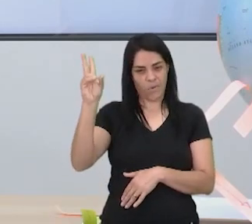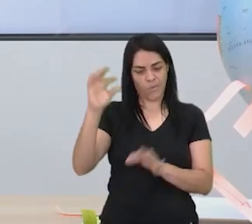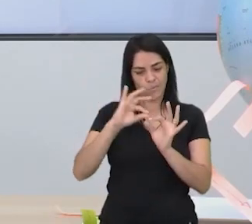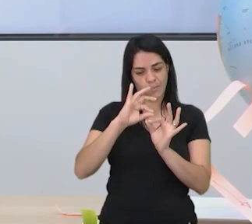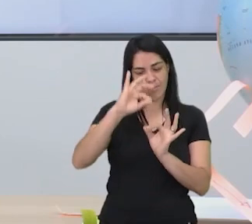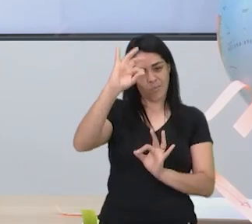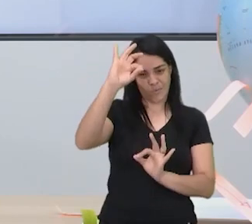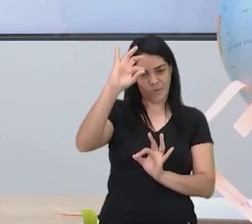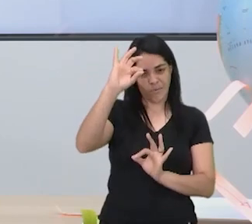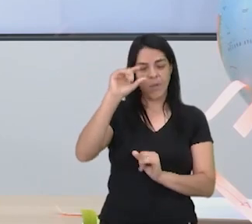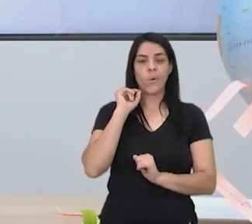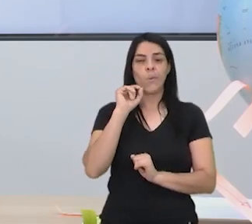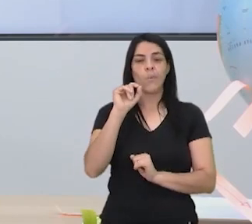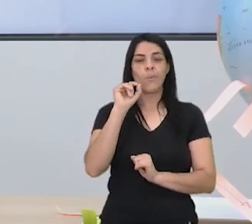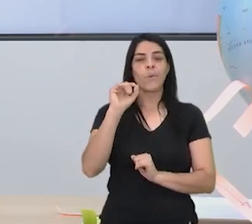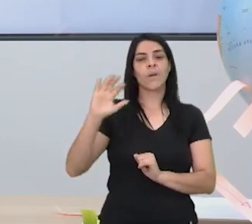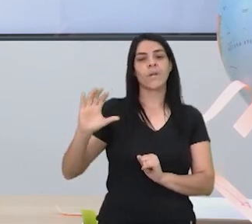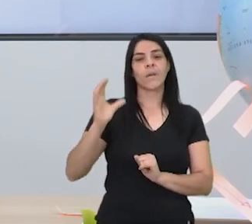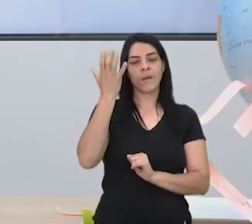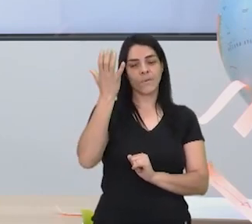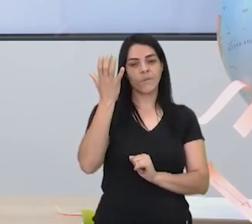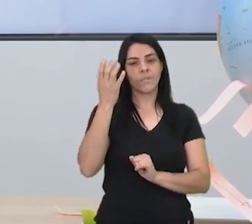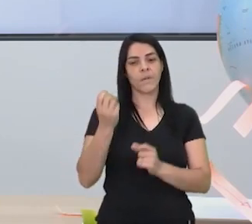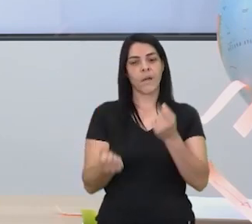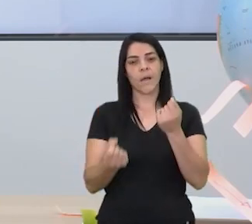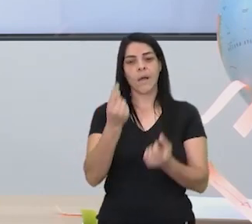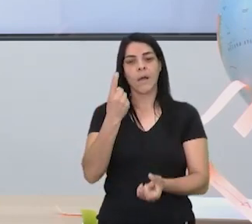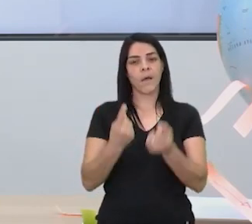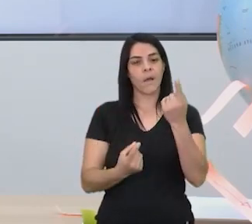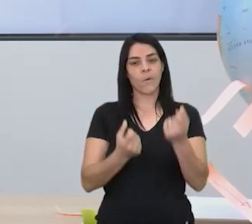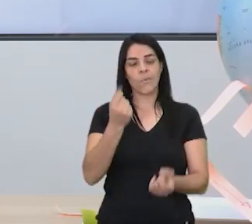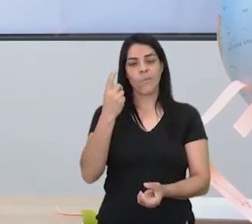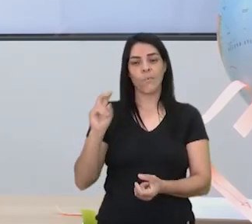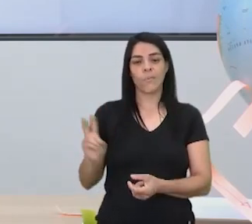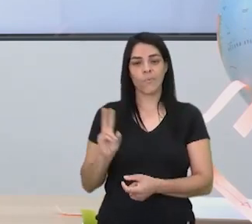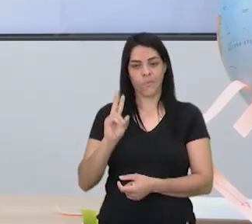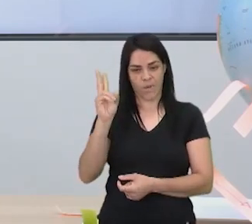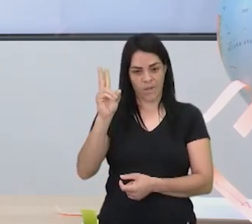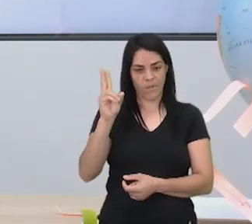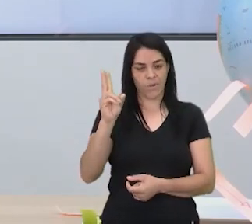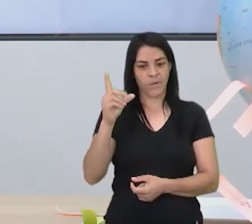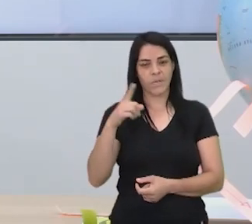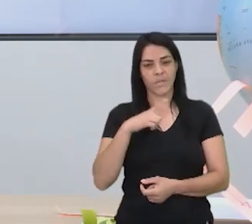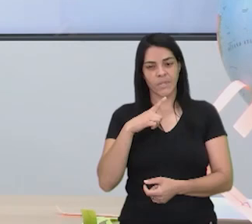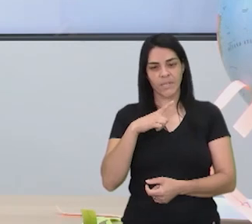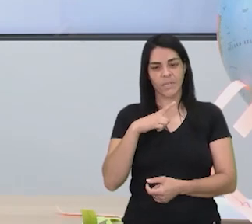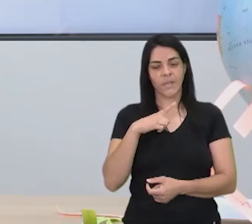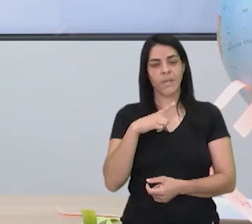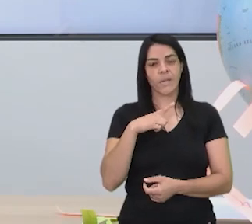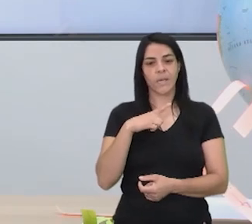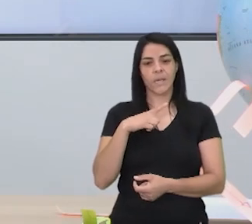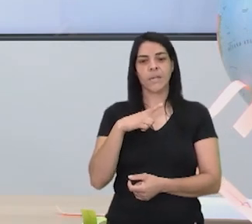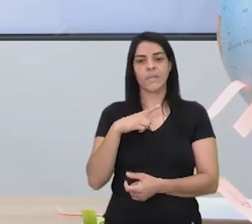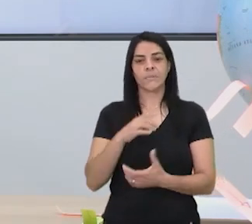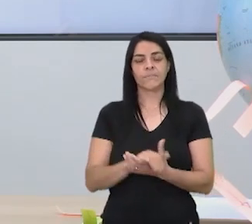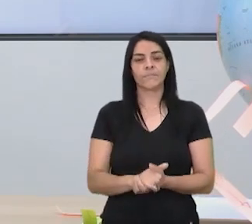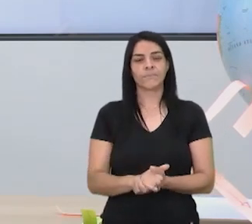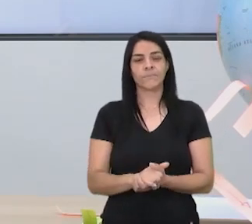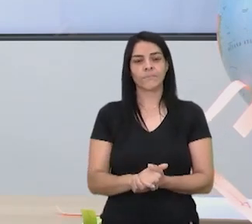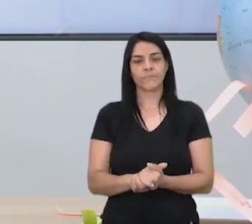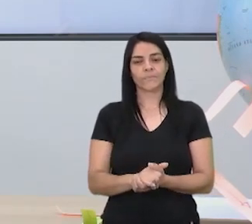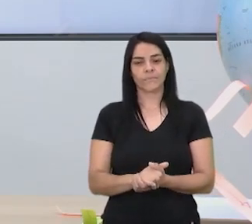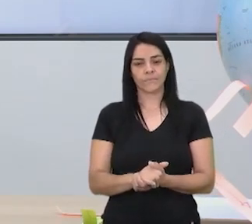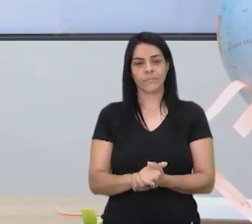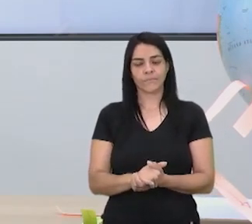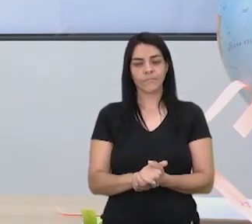comprimento. E aí o que acontece é que alguns desses valores, eles têm maior viabilidade em